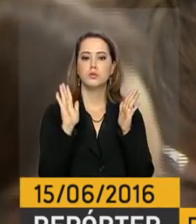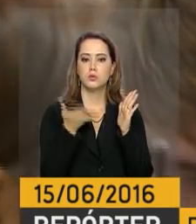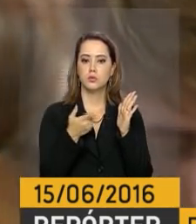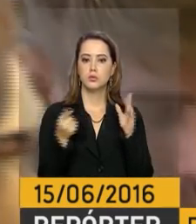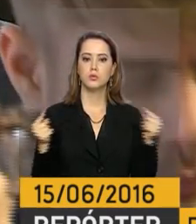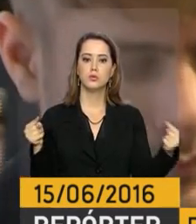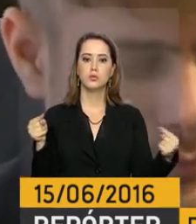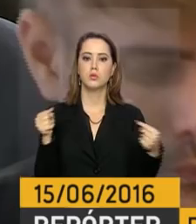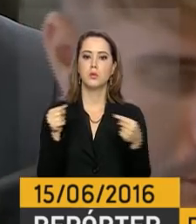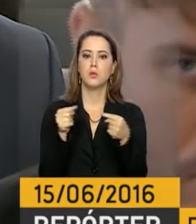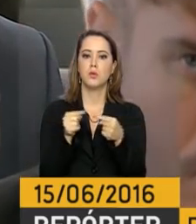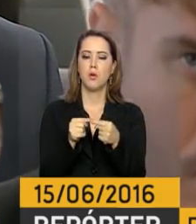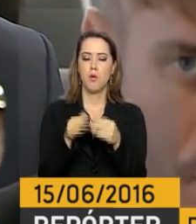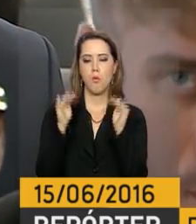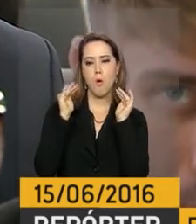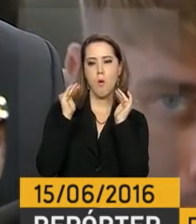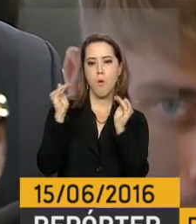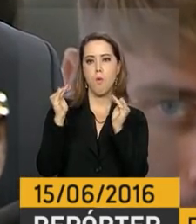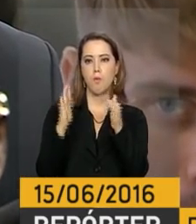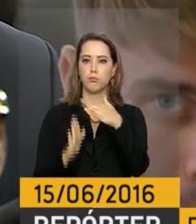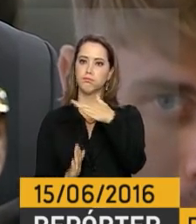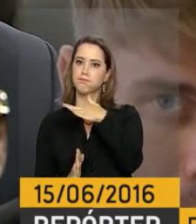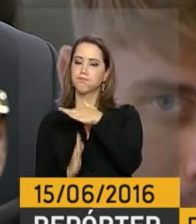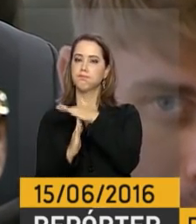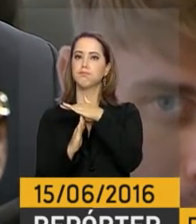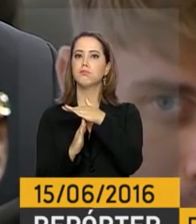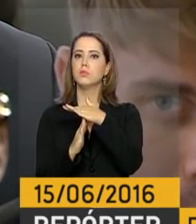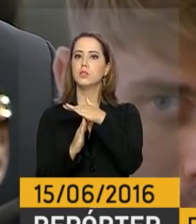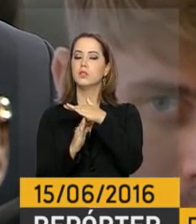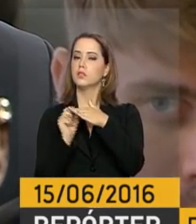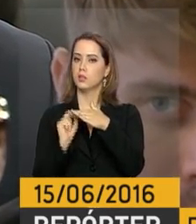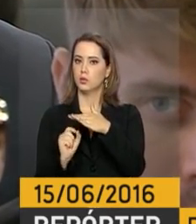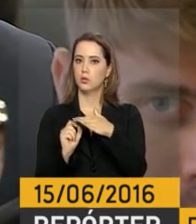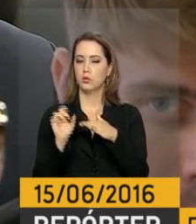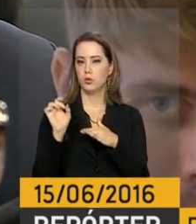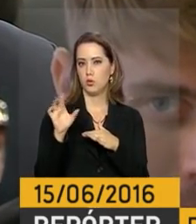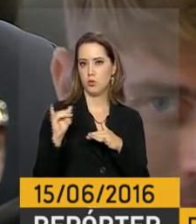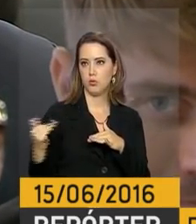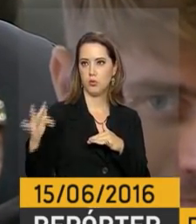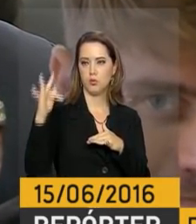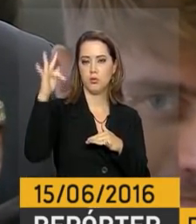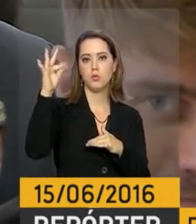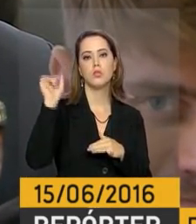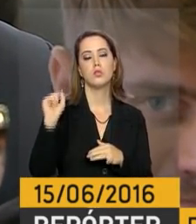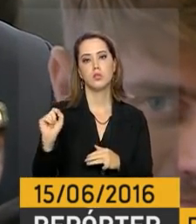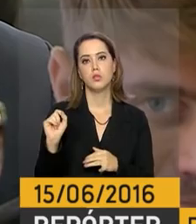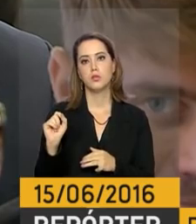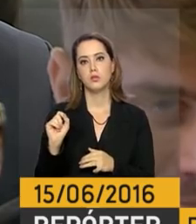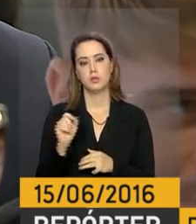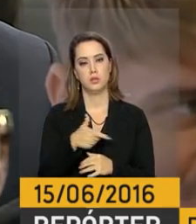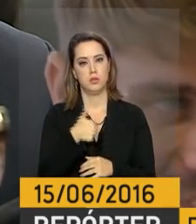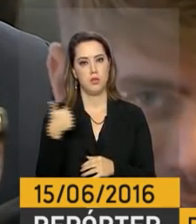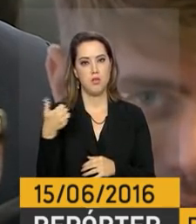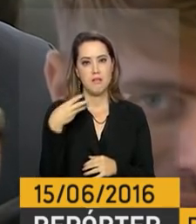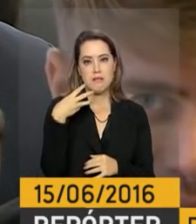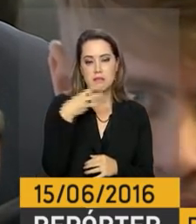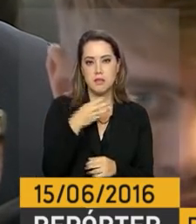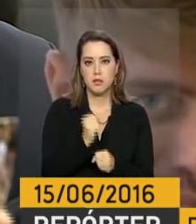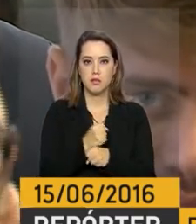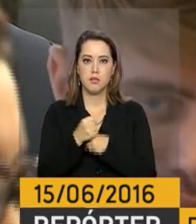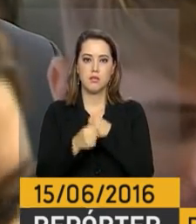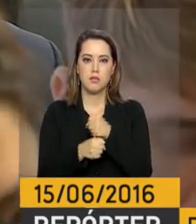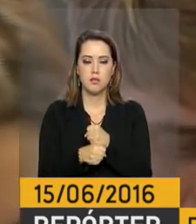obedecer o teto de gasto público, quer dizer, vão ser corrigidos somente pela inflação. Em 13 anos, entre